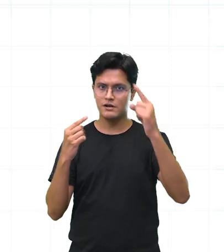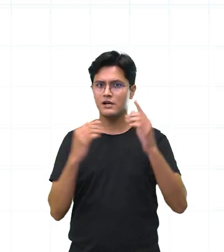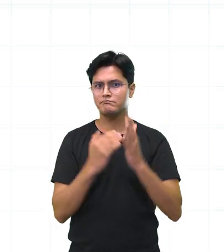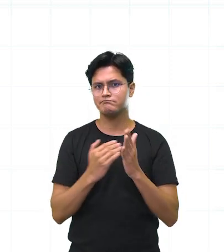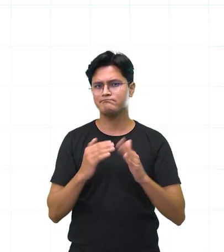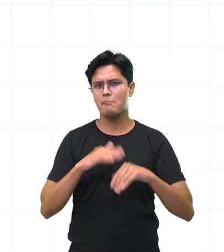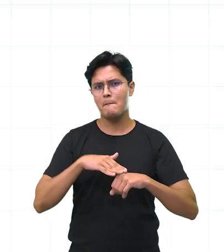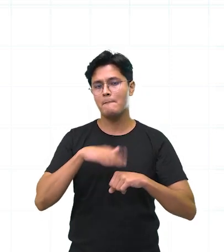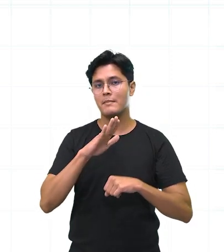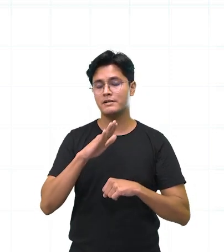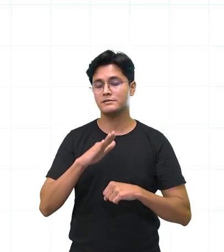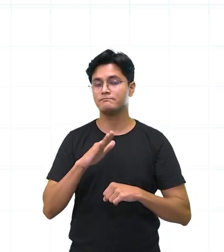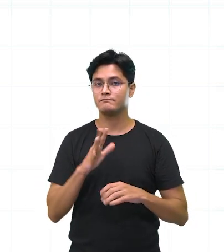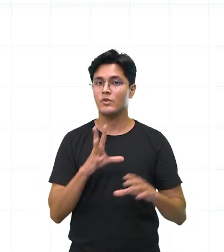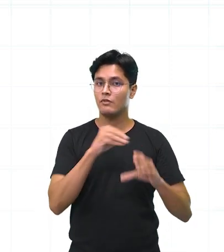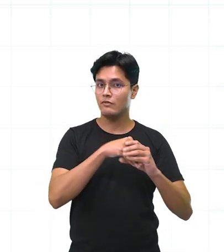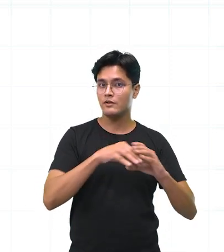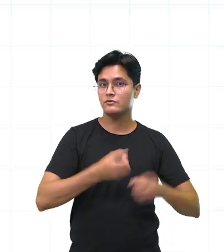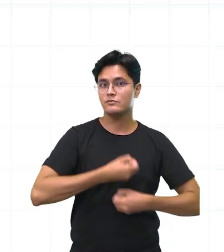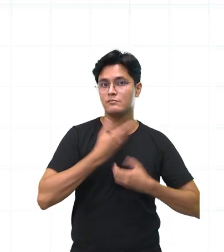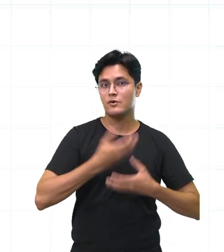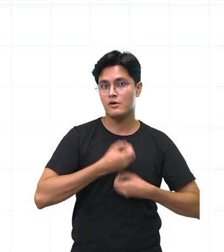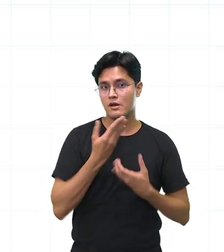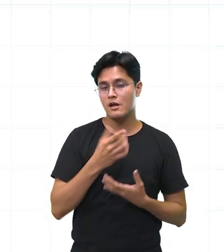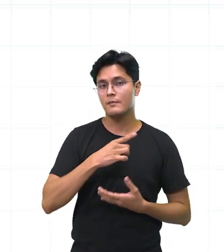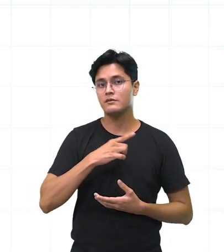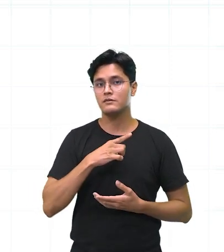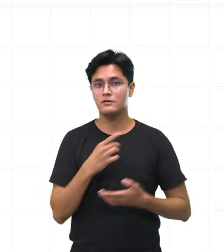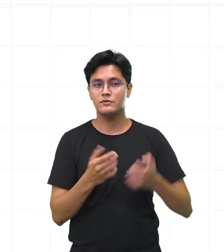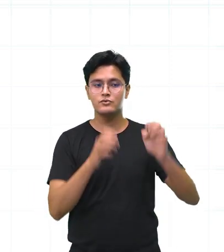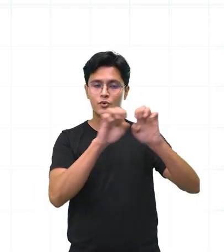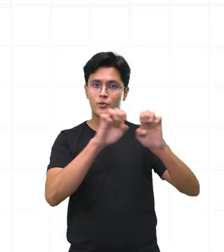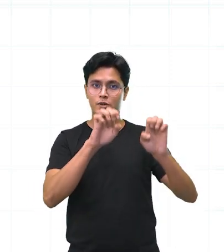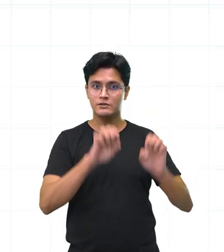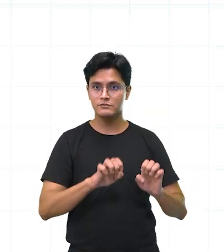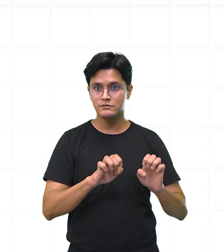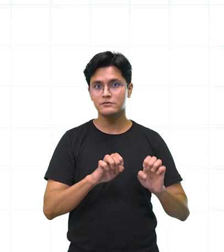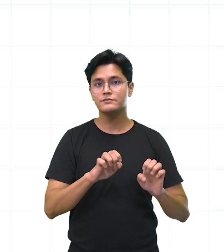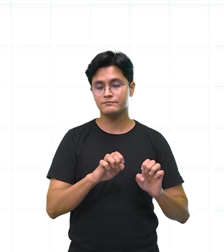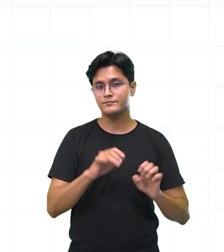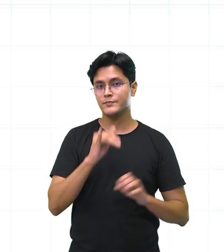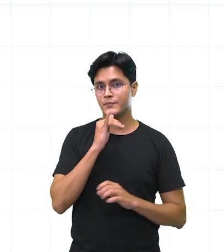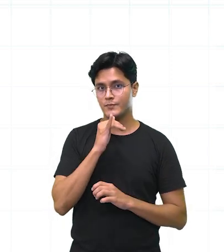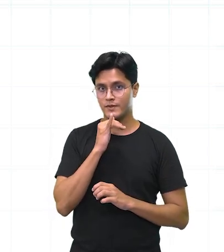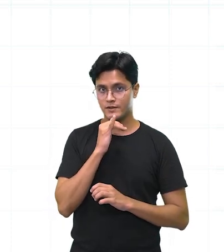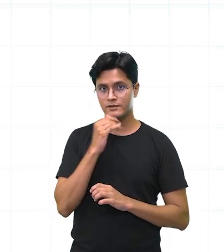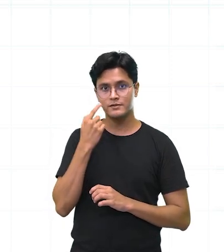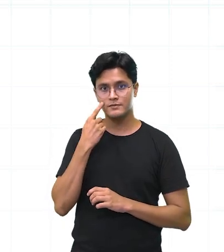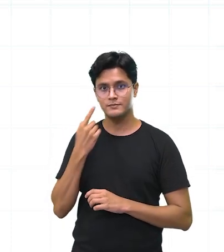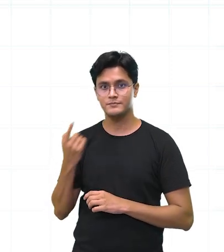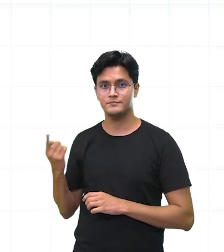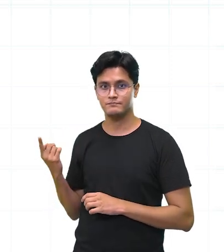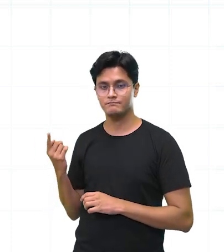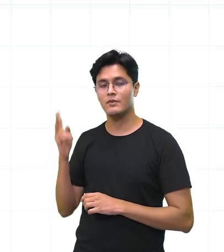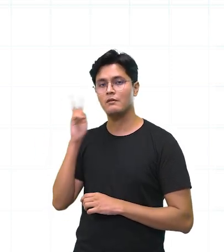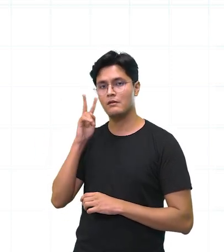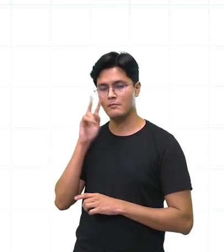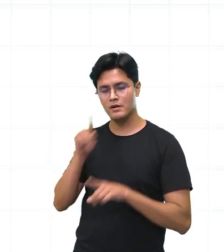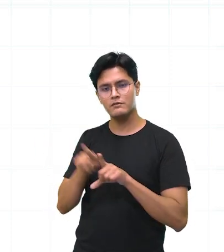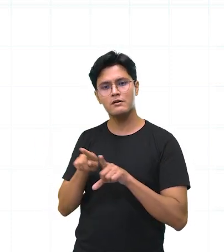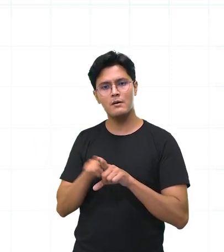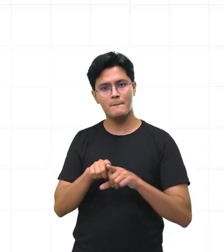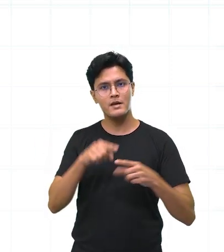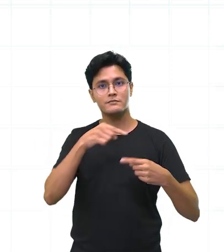nosso poema, nós temos estrutura, nós temos algumas coisas bem características deles, vamos relembrar